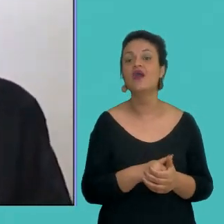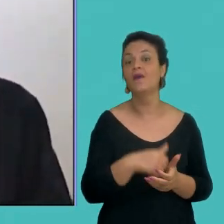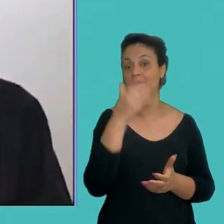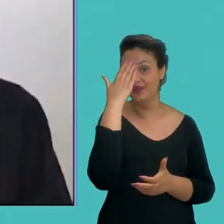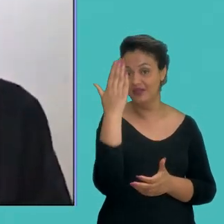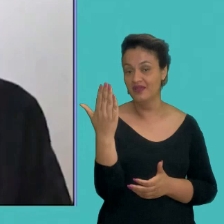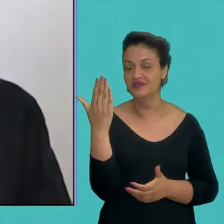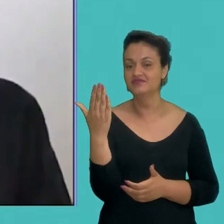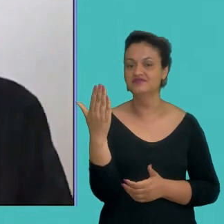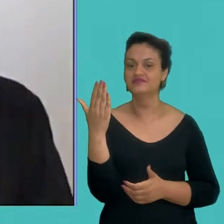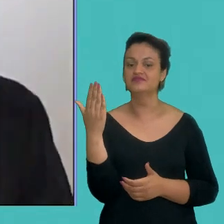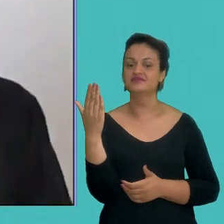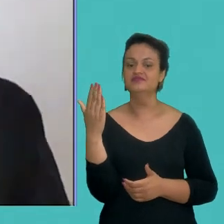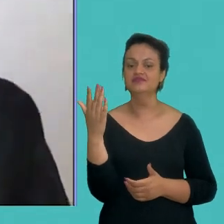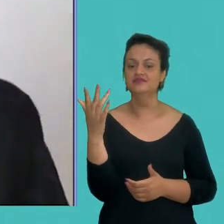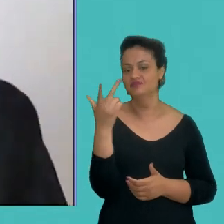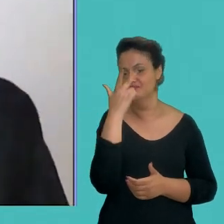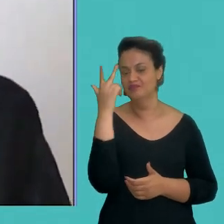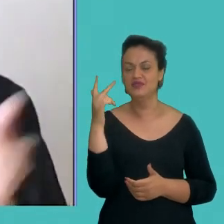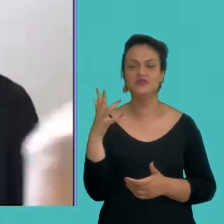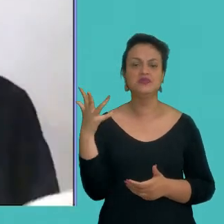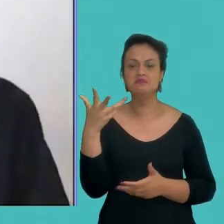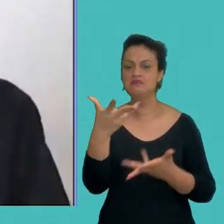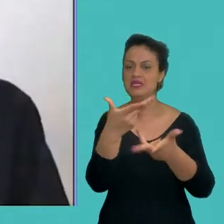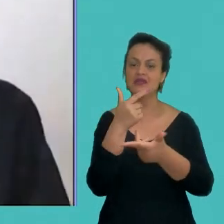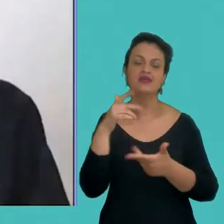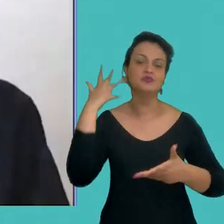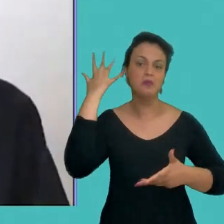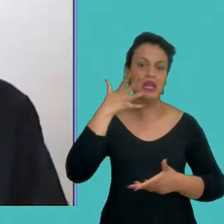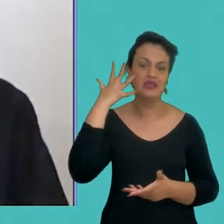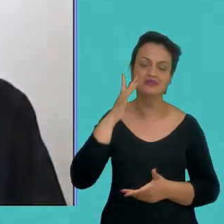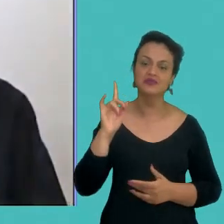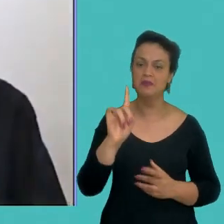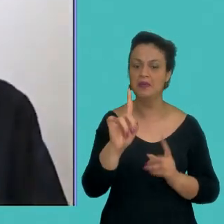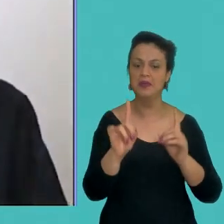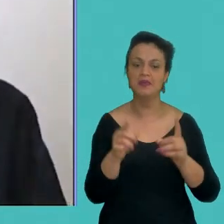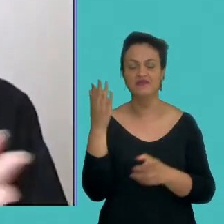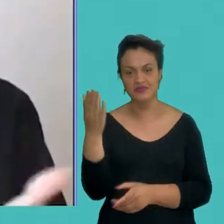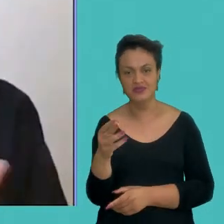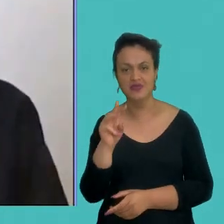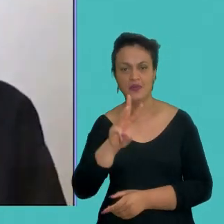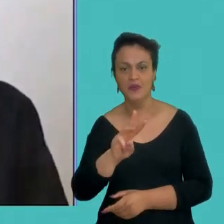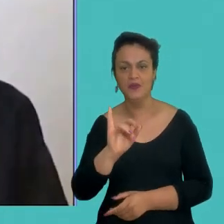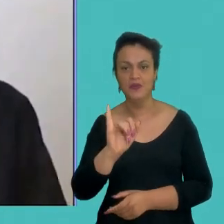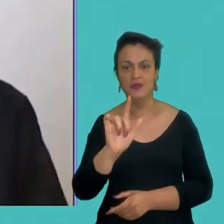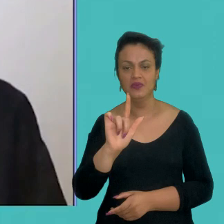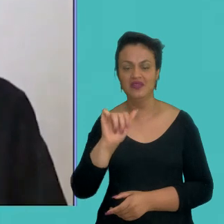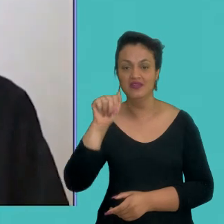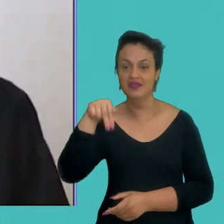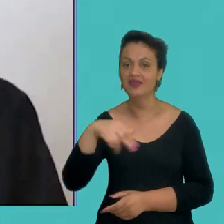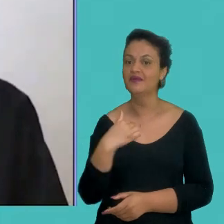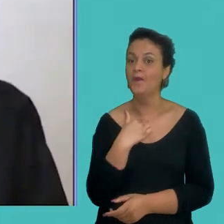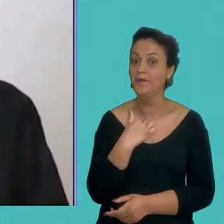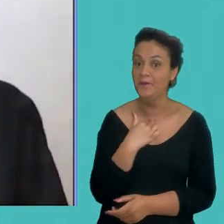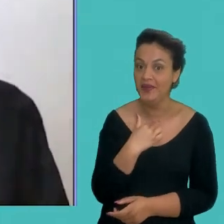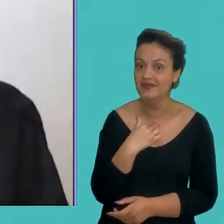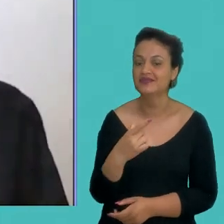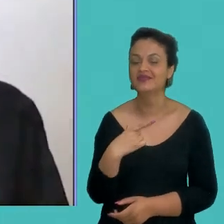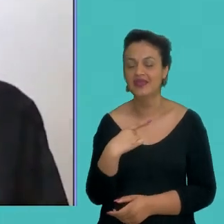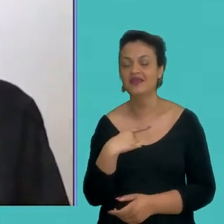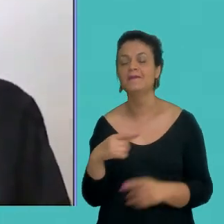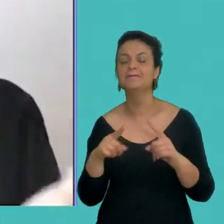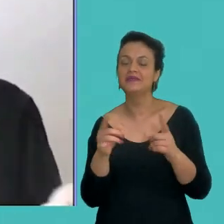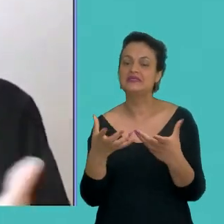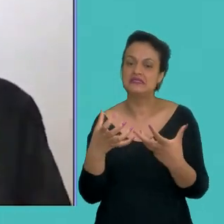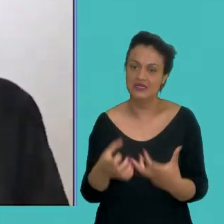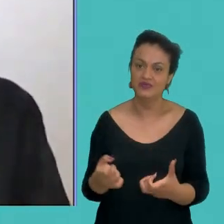prestigia. Agradecer muito todos os nossos brilhantes palestrantes, agradecer a você, William, que é